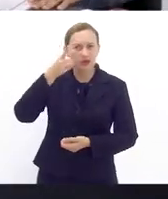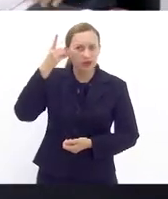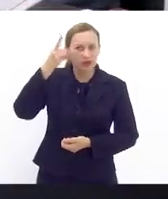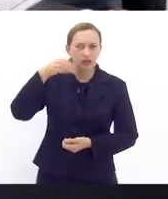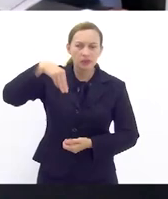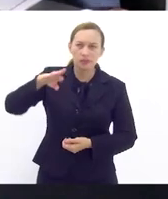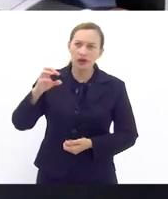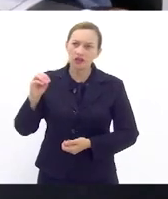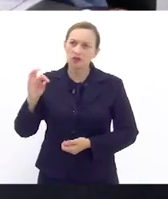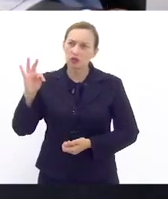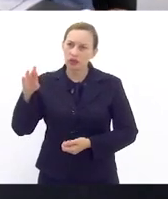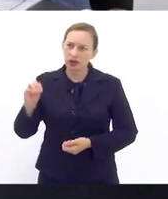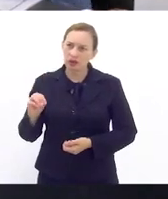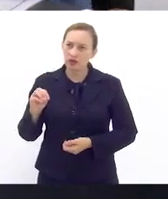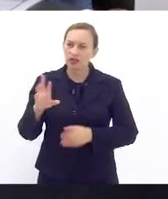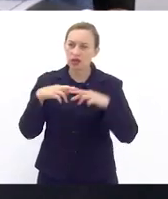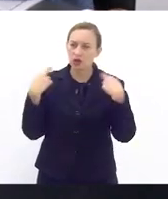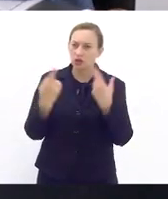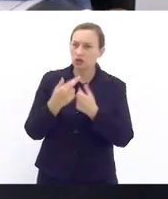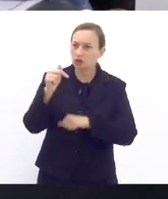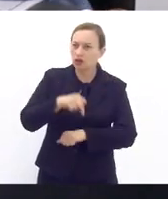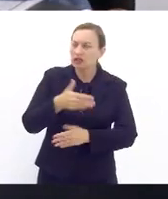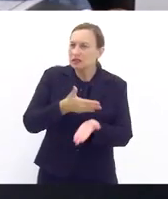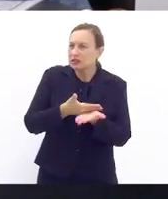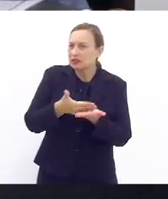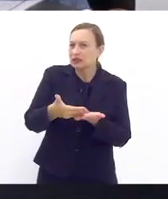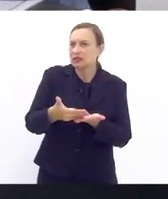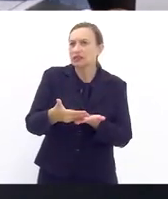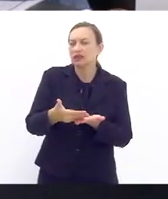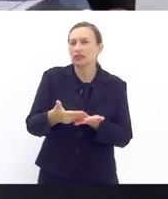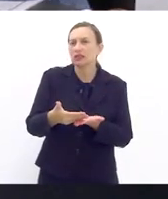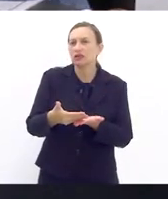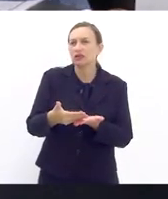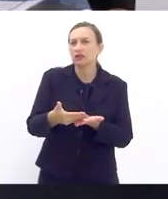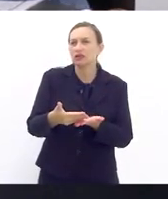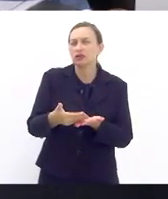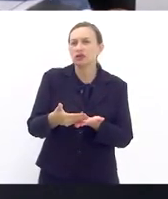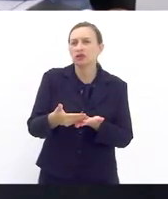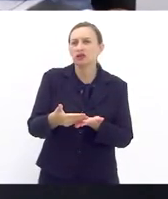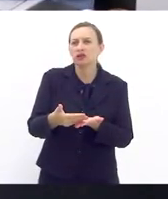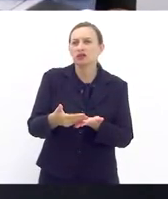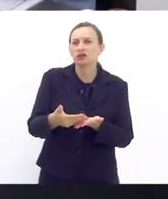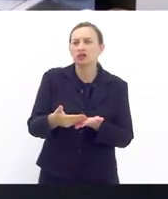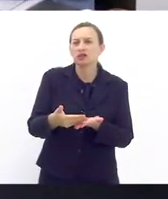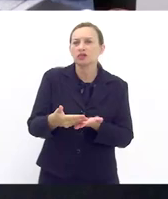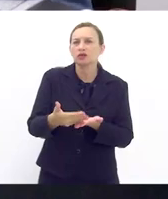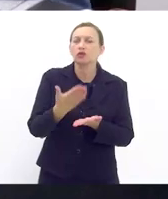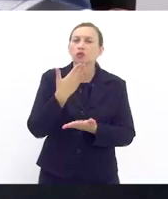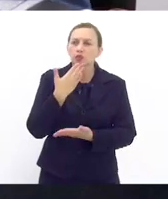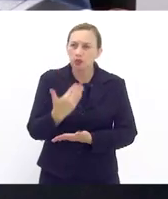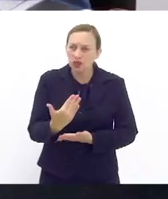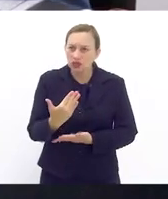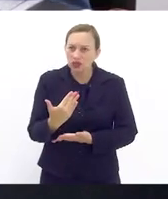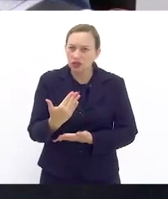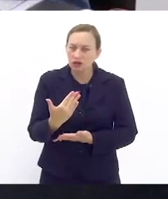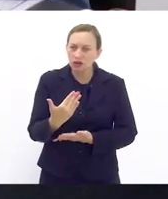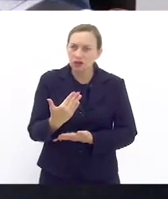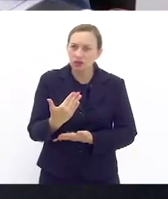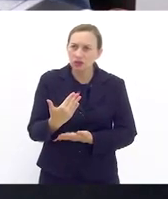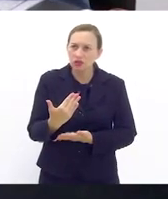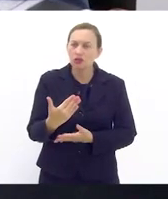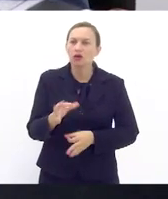essa audiência aqui era se inicia a partir de uma solicitação sobre a tramitação